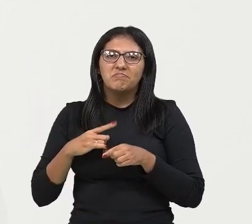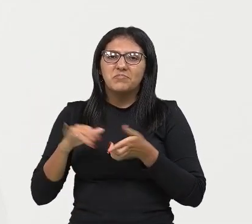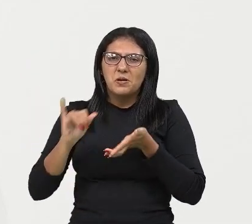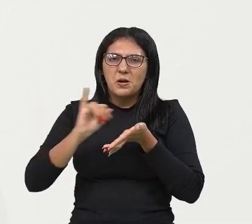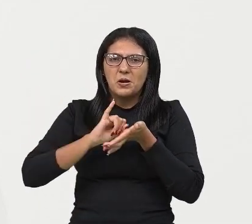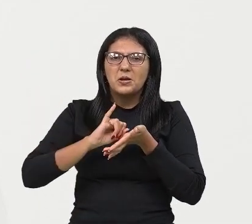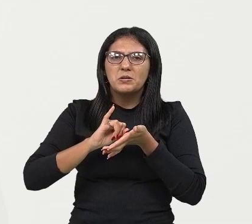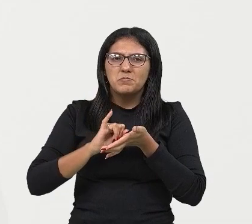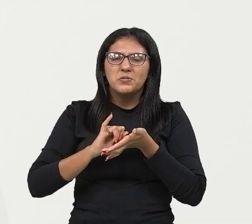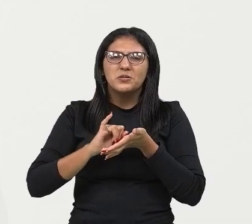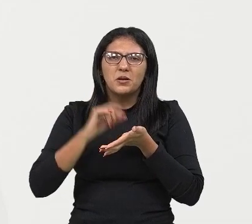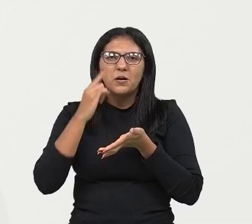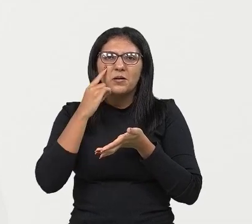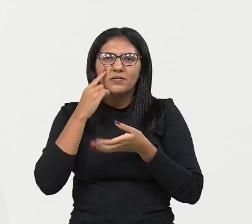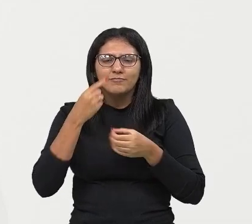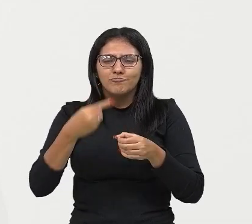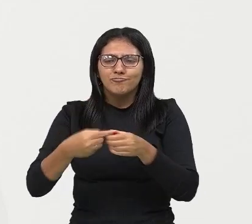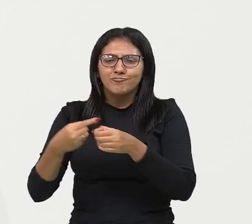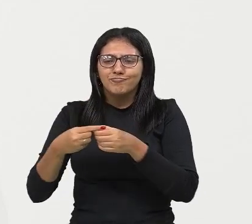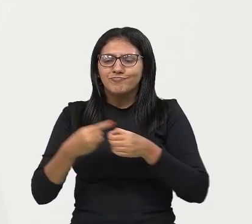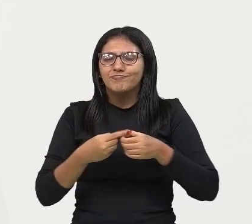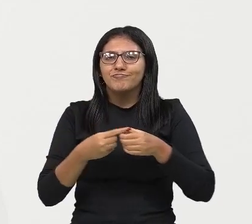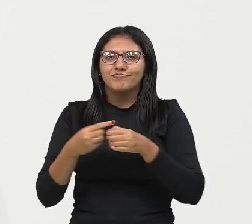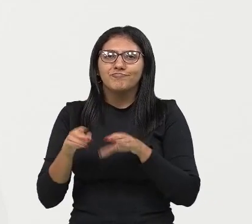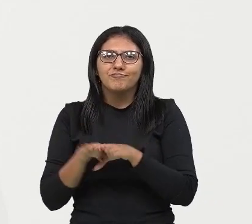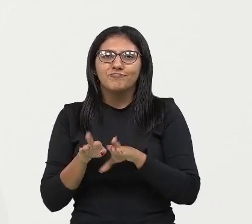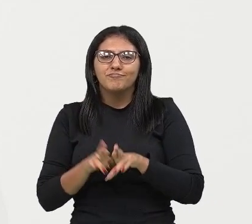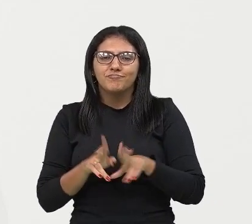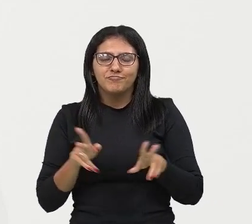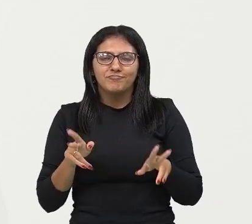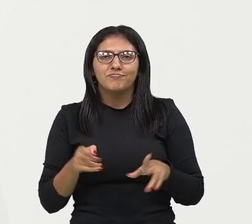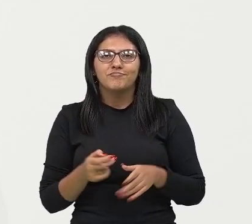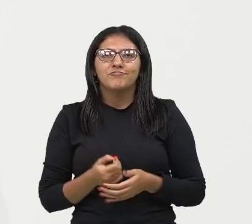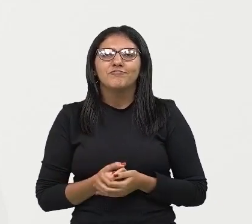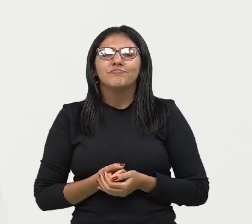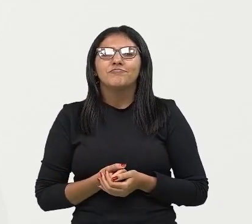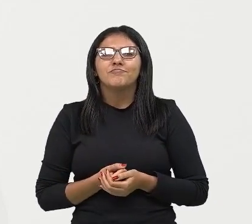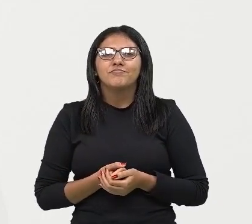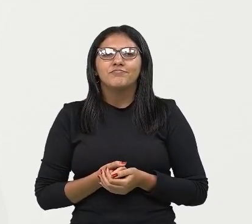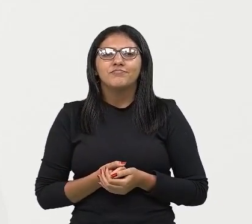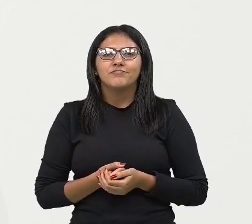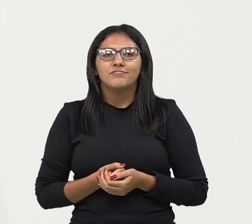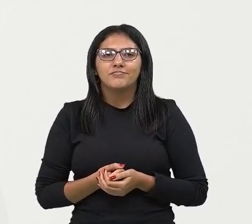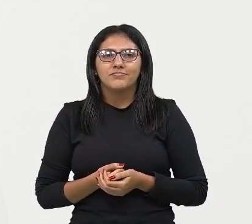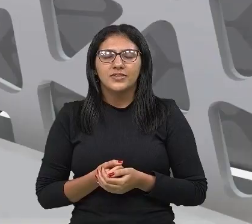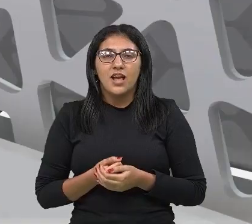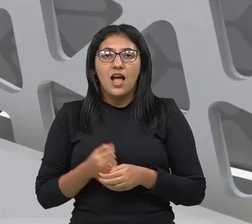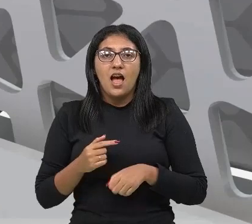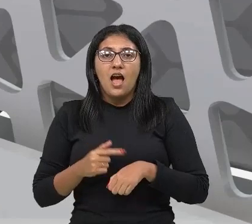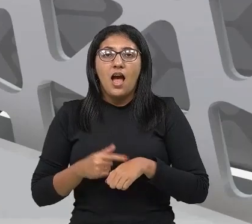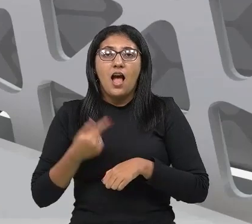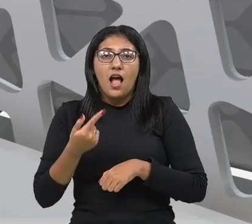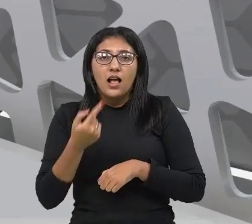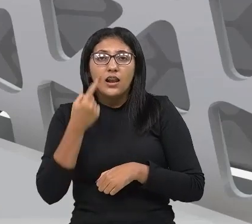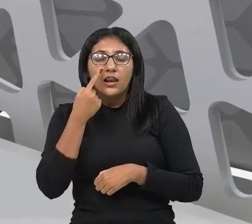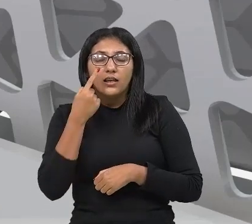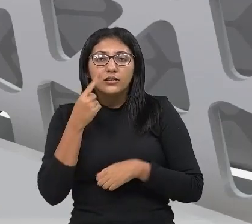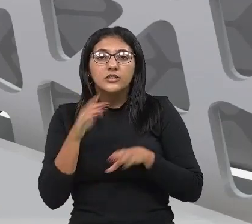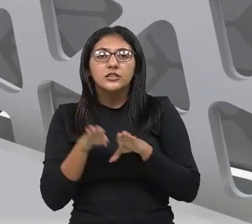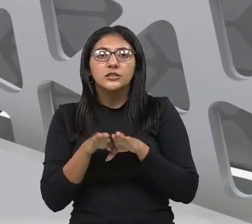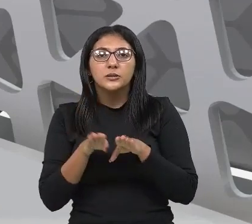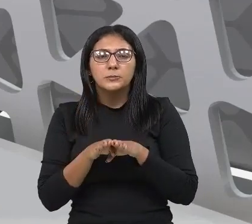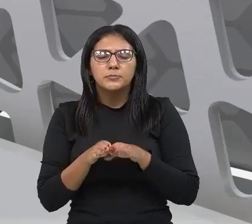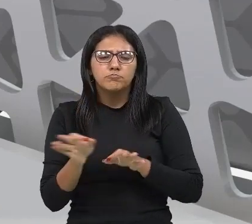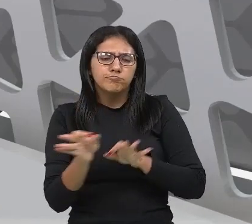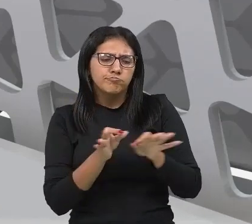de pessoas e no interior já diminui bastante, ok? Além de verificar aí sobre a distribuição da